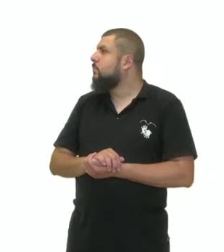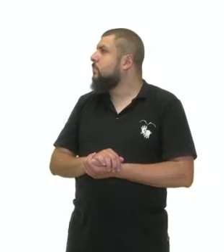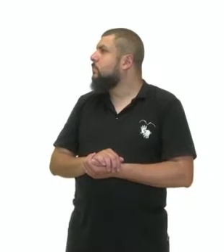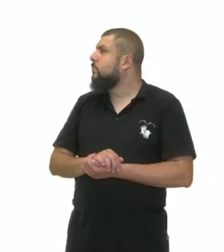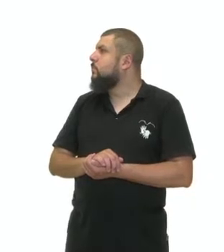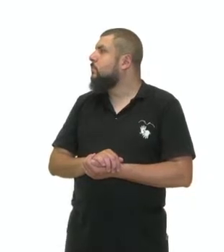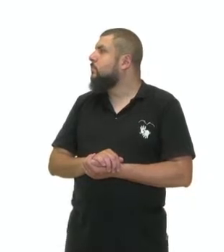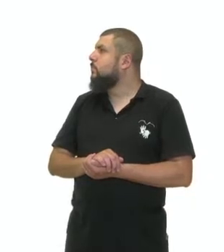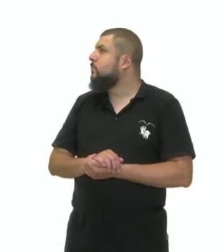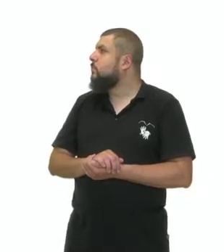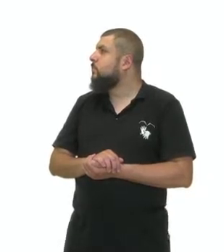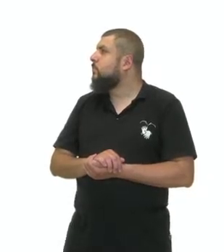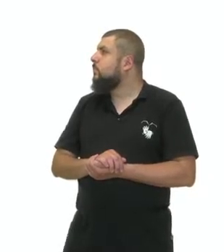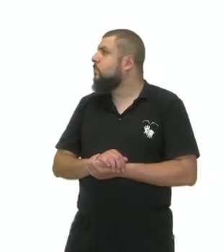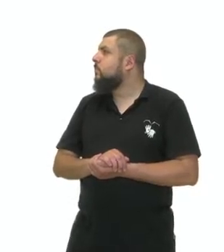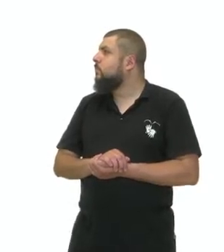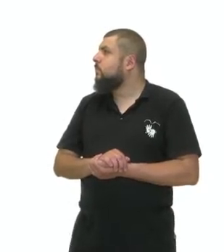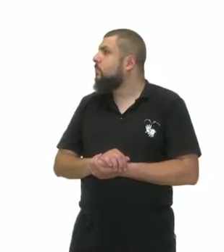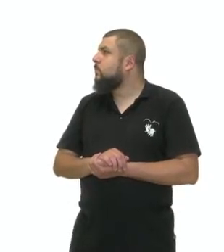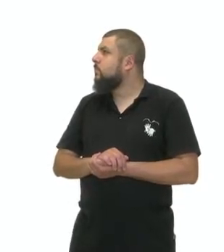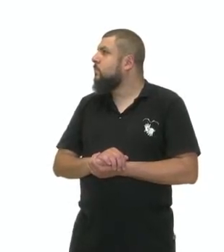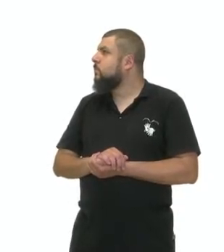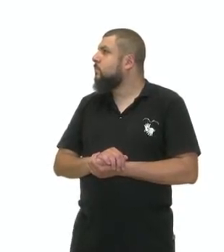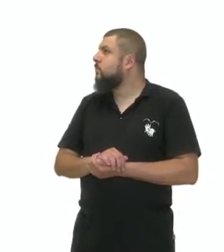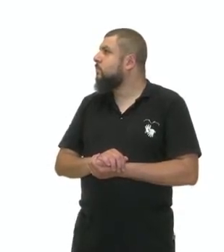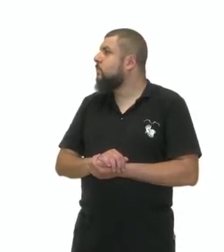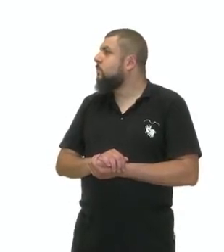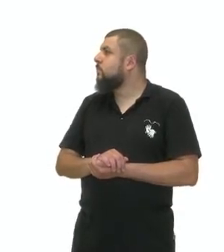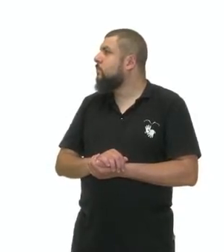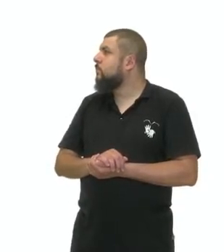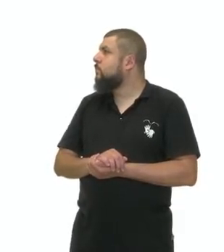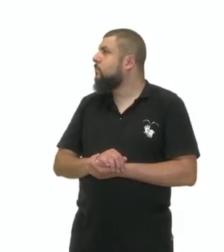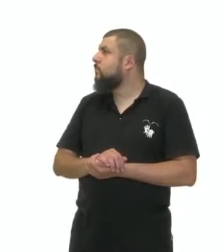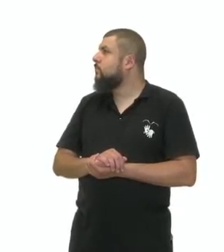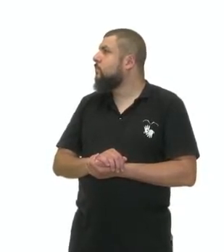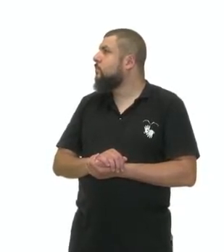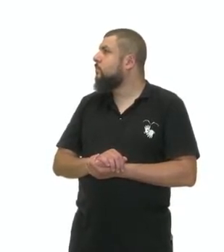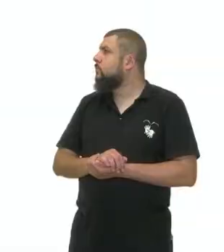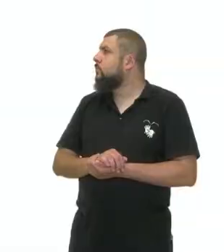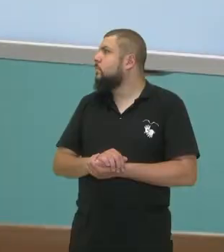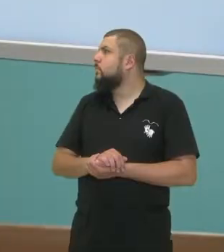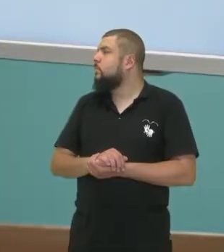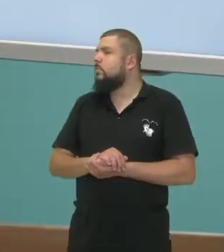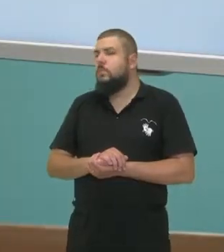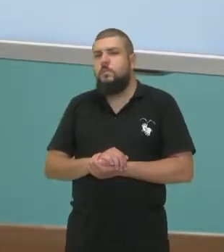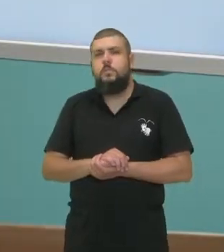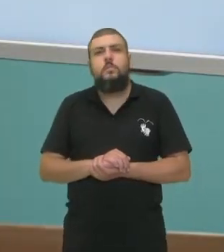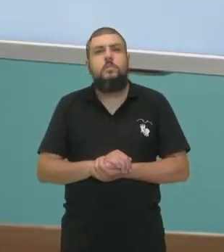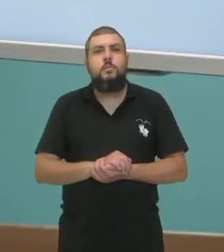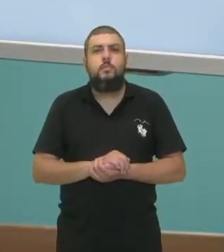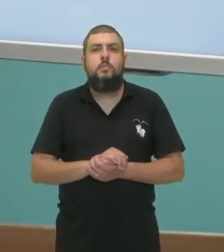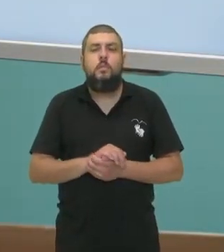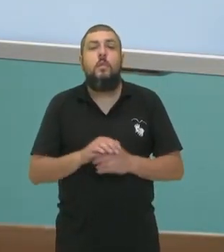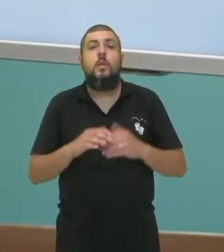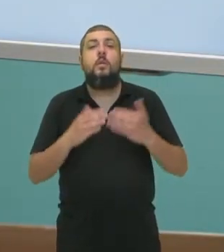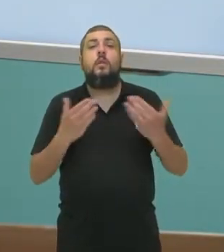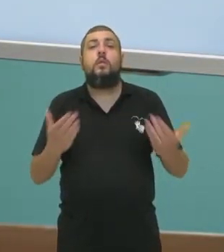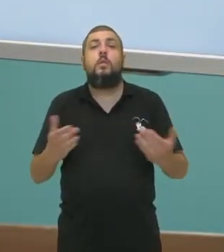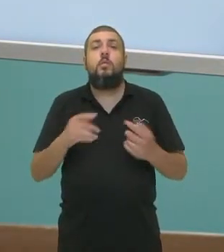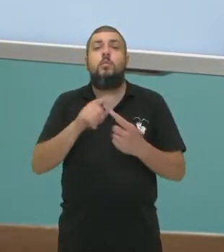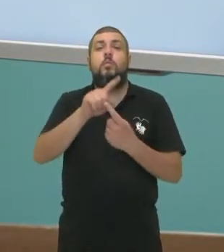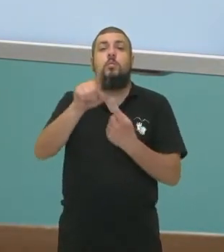fictícia, mostrando-lhes uma realidade criada essencialmente para vender. Então, como está falando aqui, o único objetivo de quem? Quem